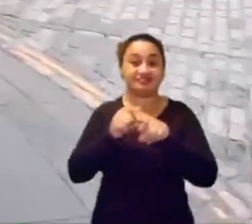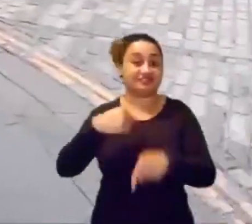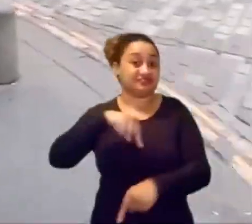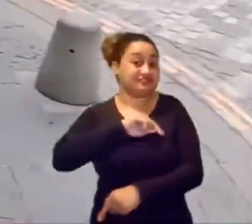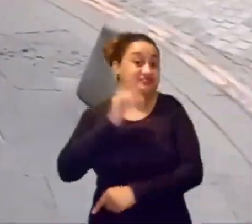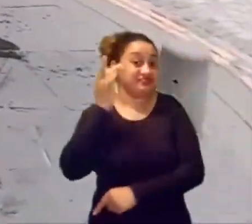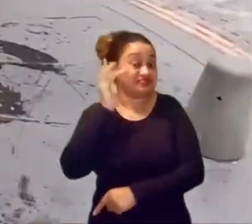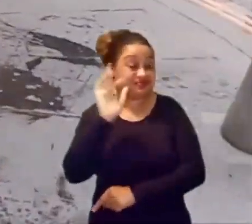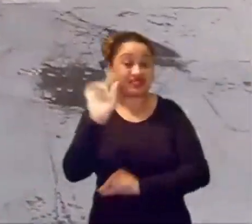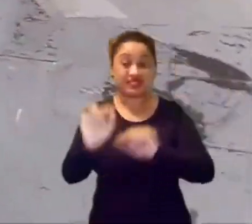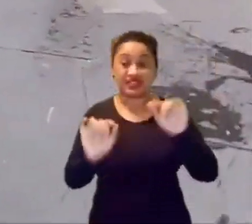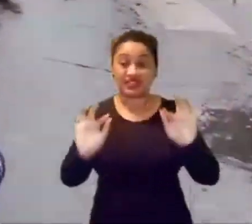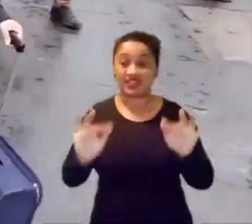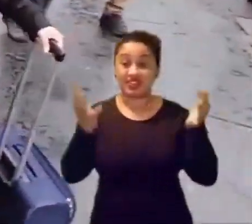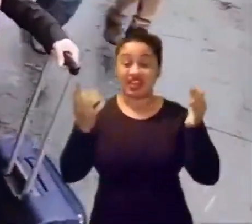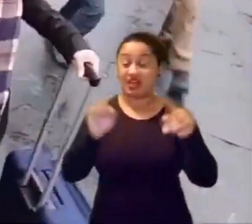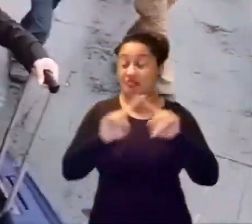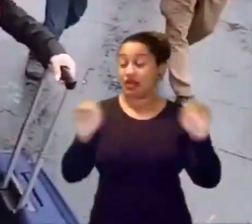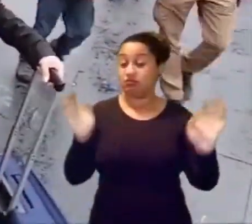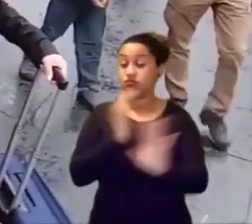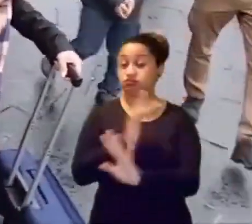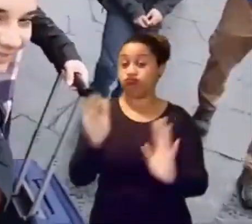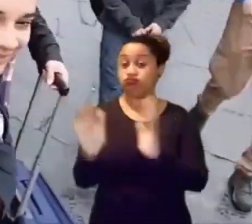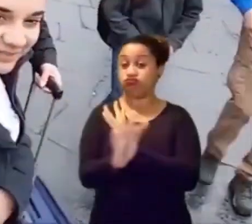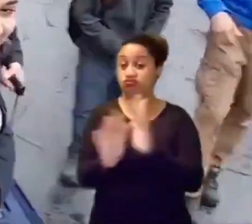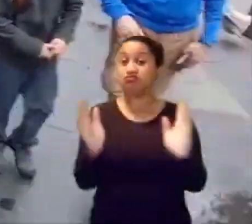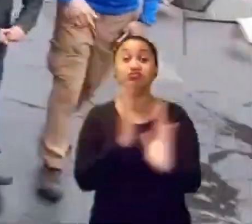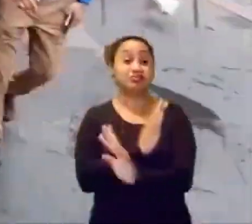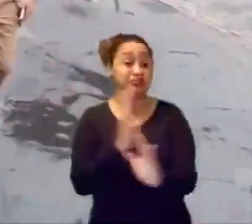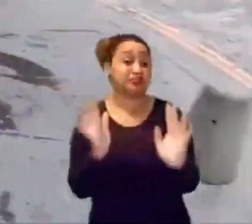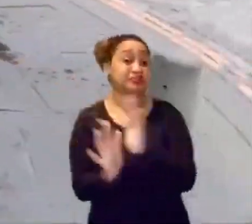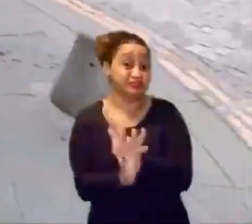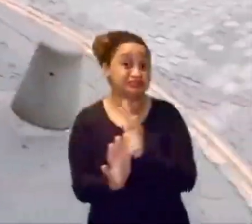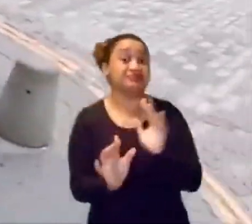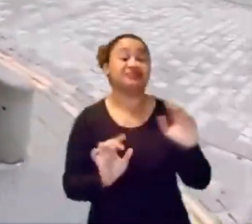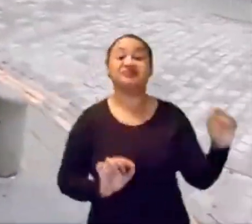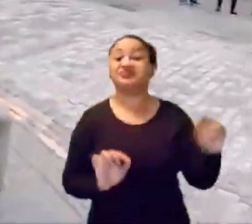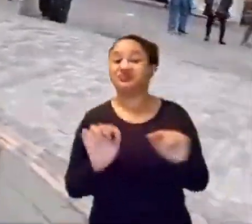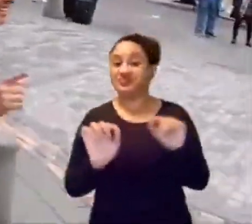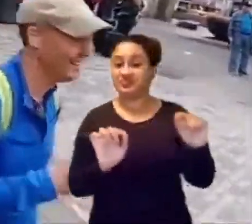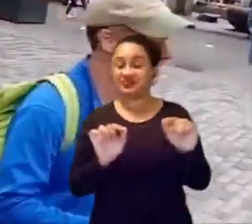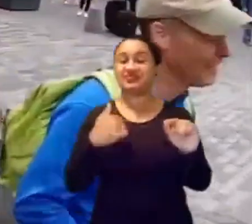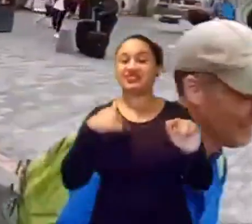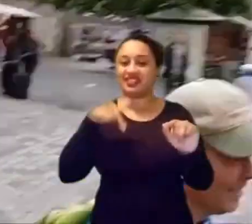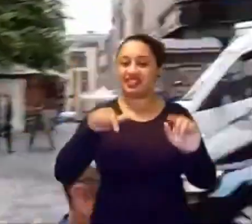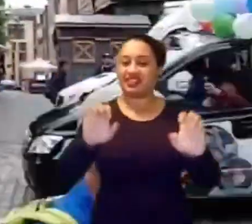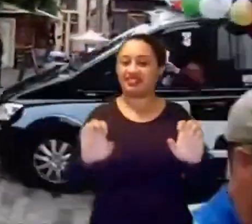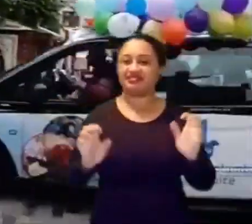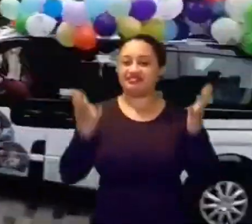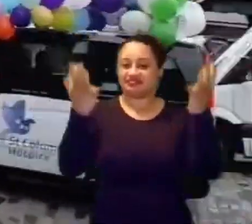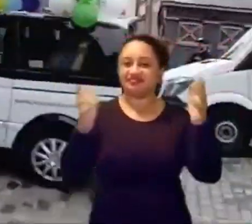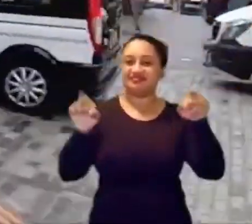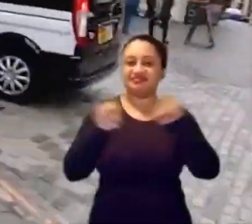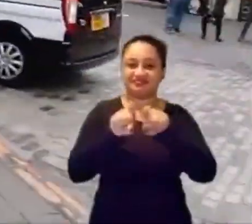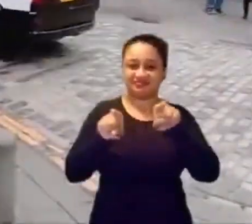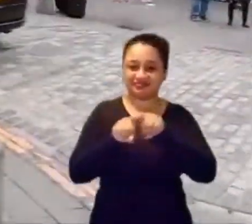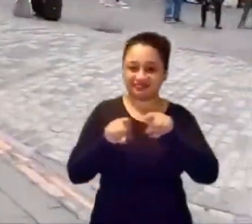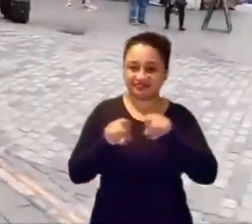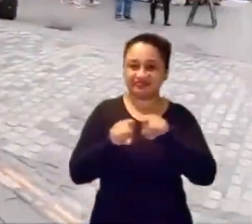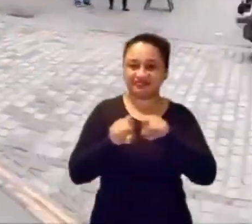Não sabemos o que é isso, mas tem muita gente aqui que tá participando desse